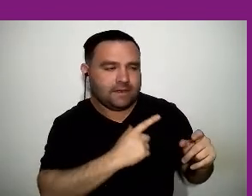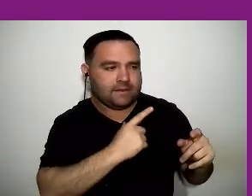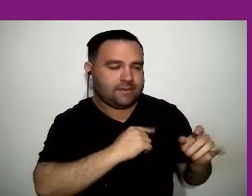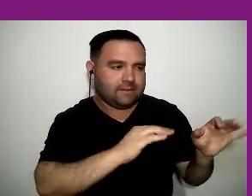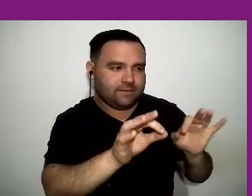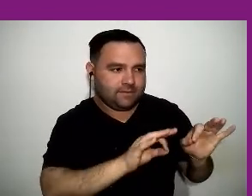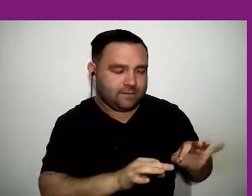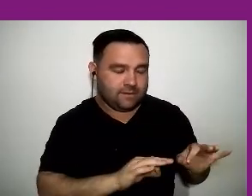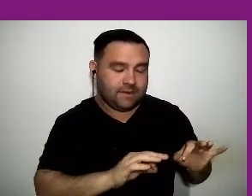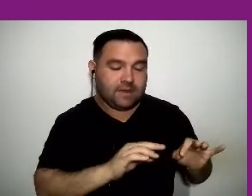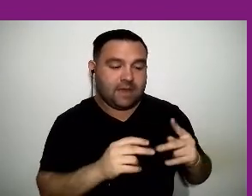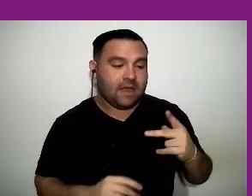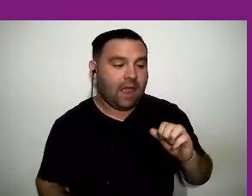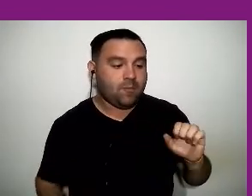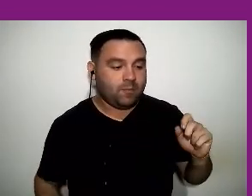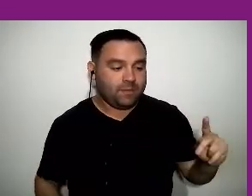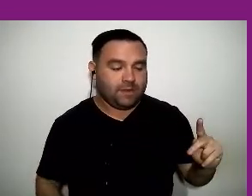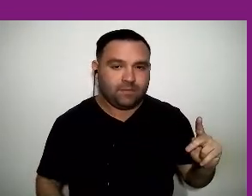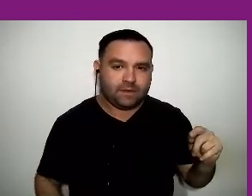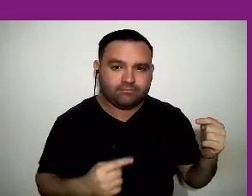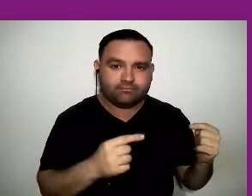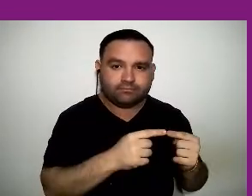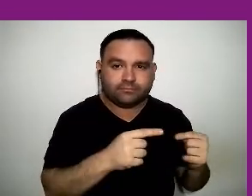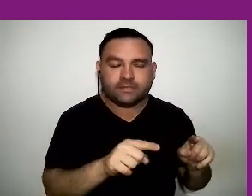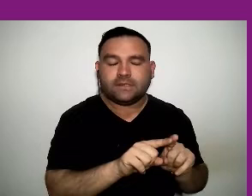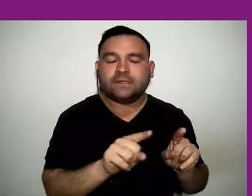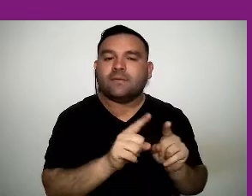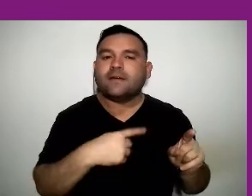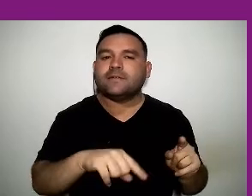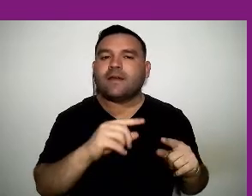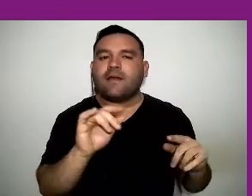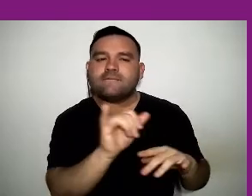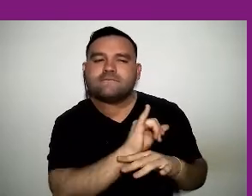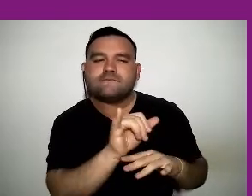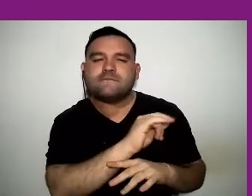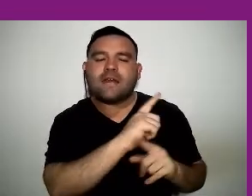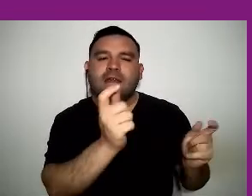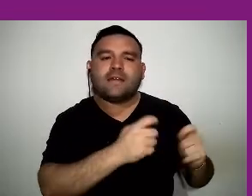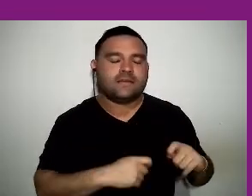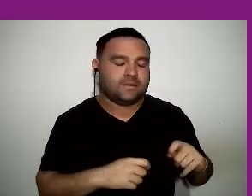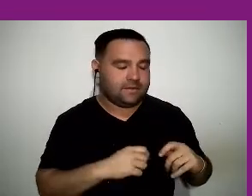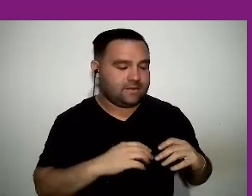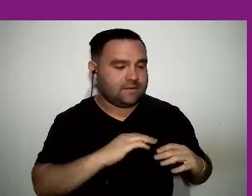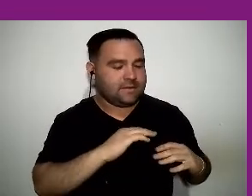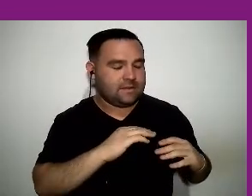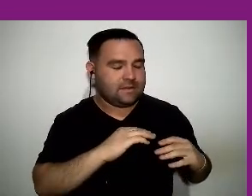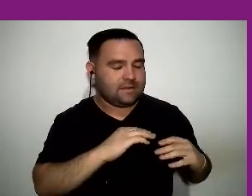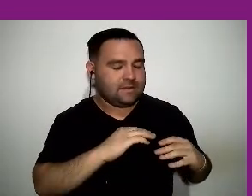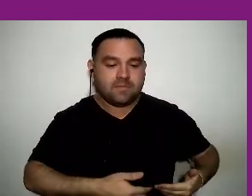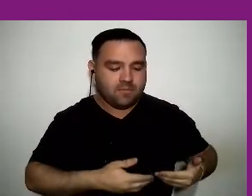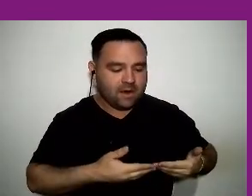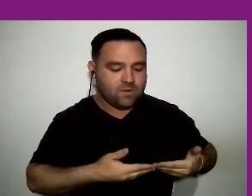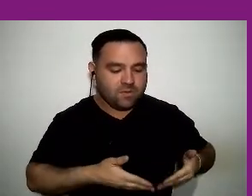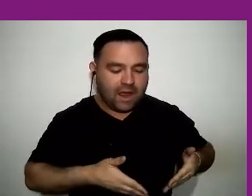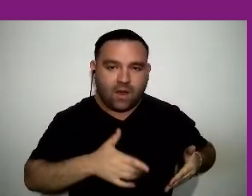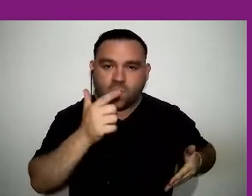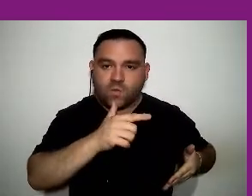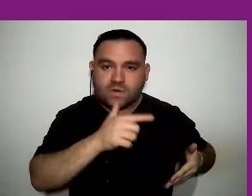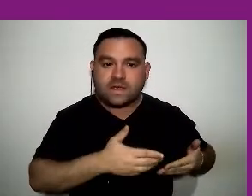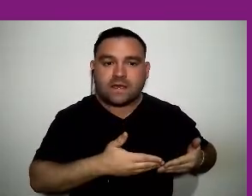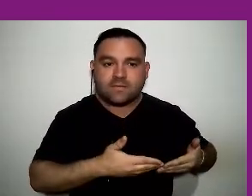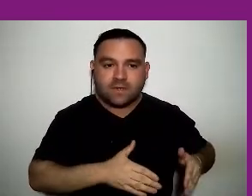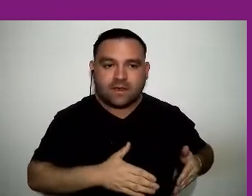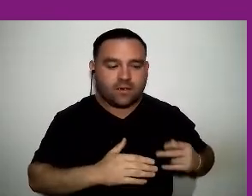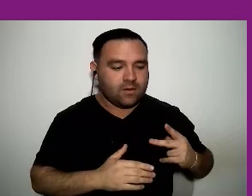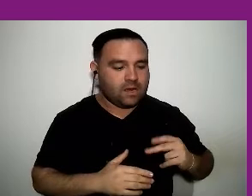e titulação da PIP, você vê que você consegue abrir aqui o lobo inferior. Esse lobo inferior ele ficou aberto com